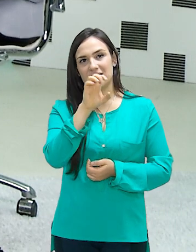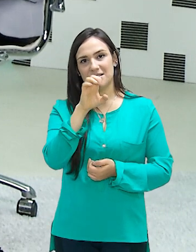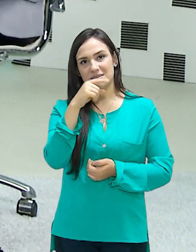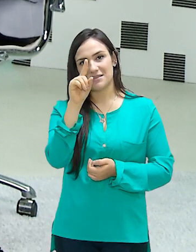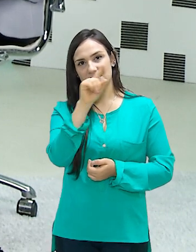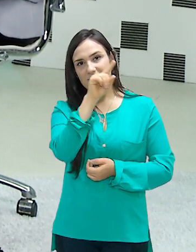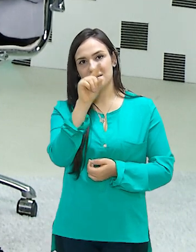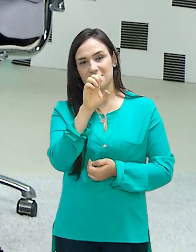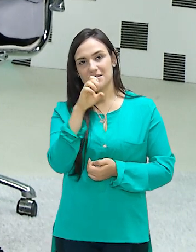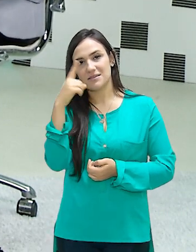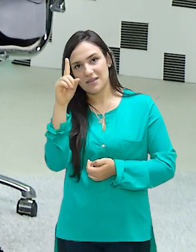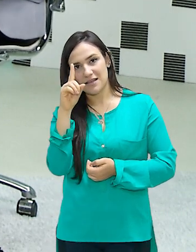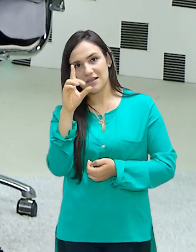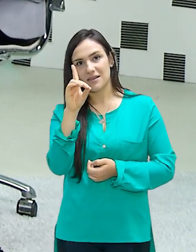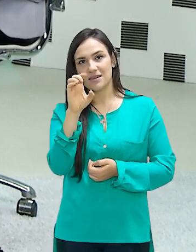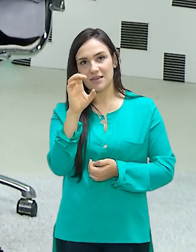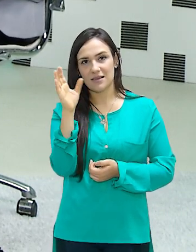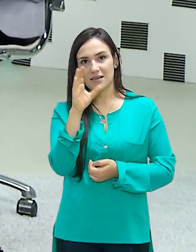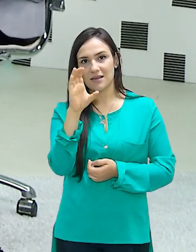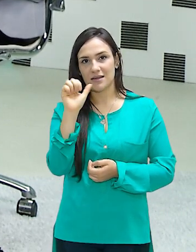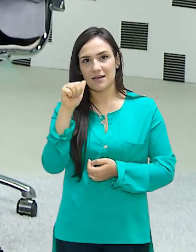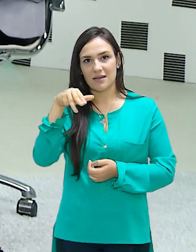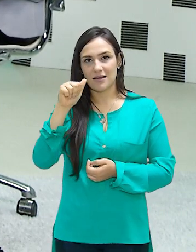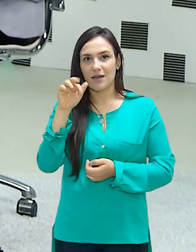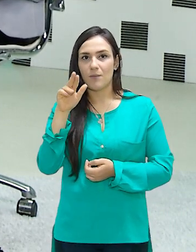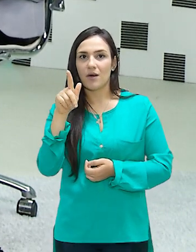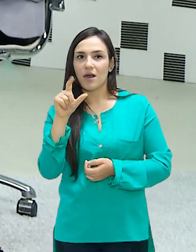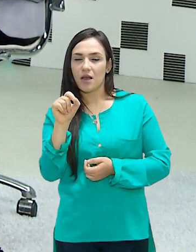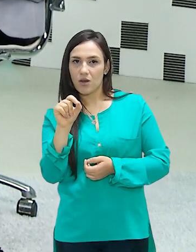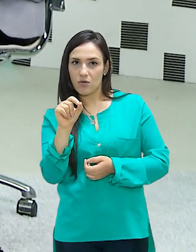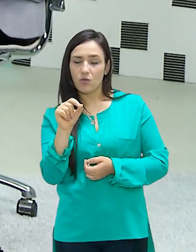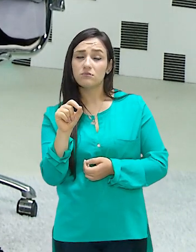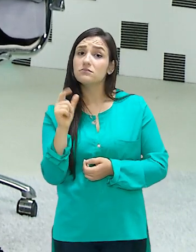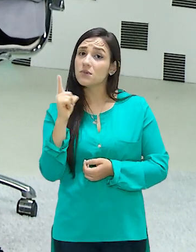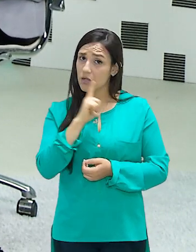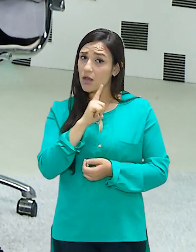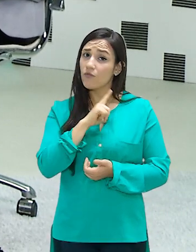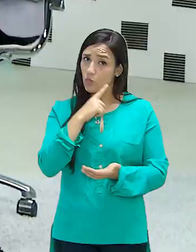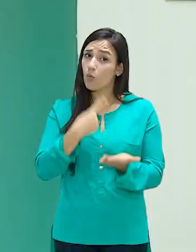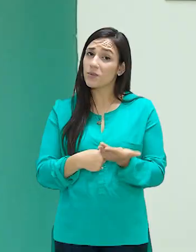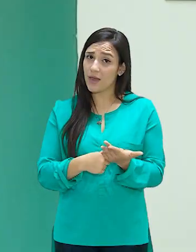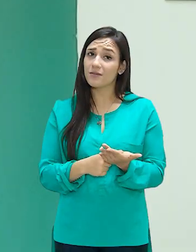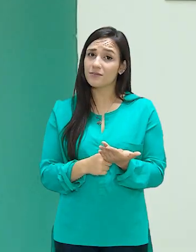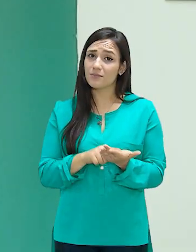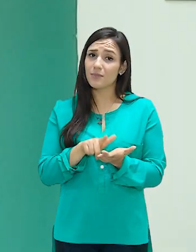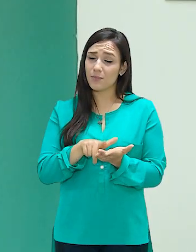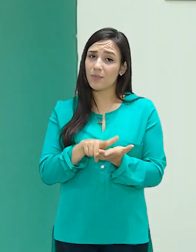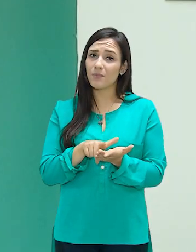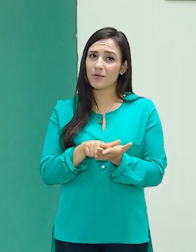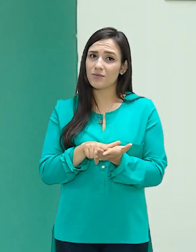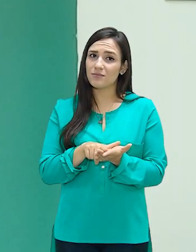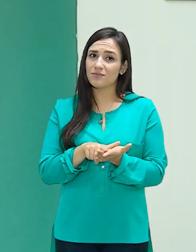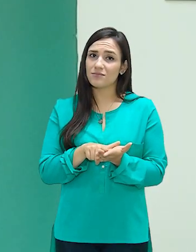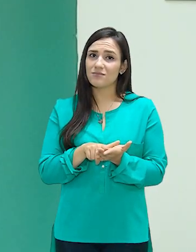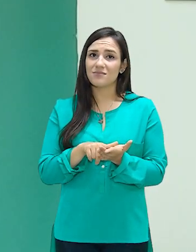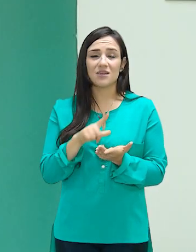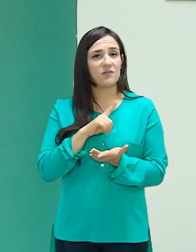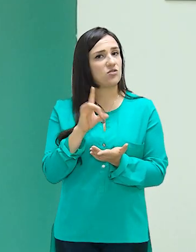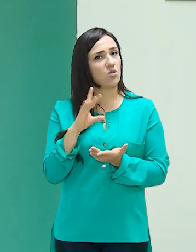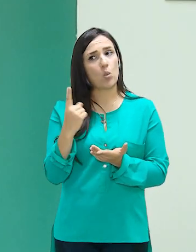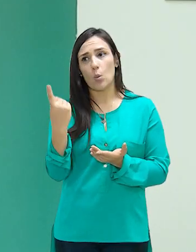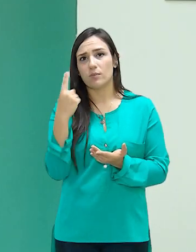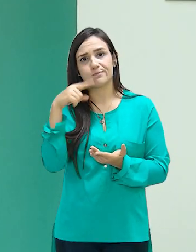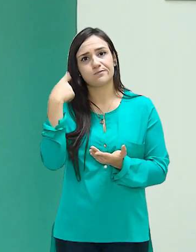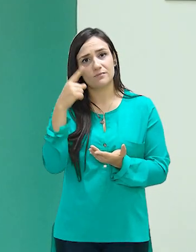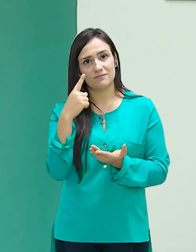caso? Houve um acordo, um advogado só para os dois, que a gente aconselha a não ser